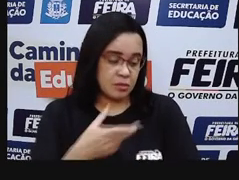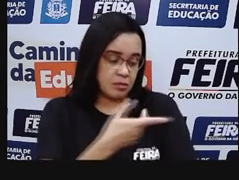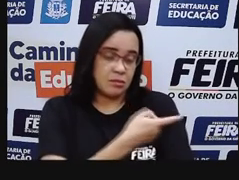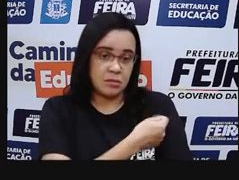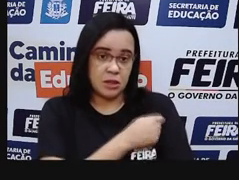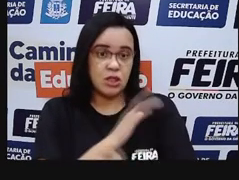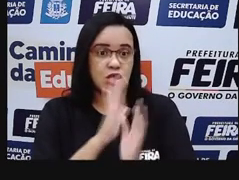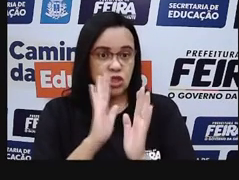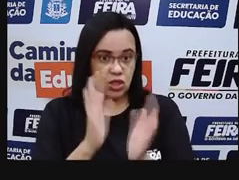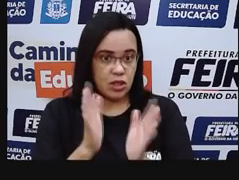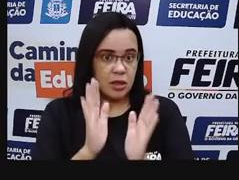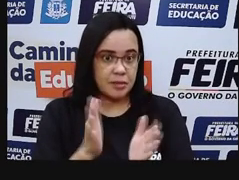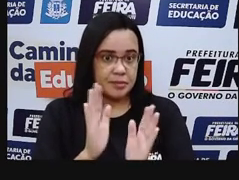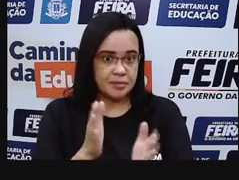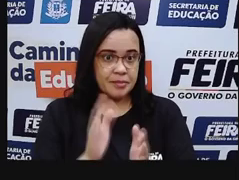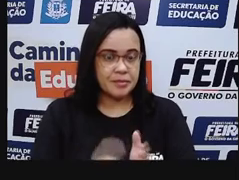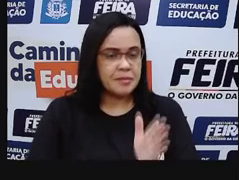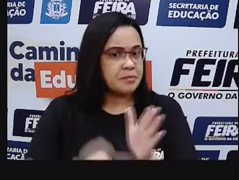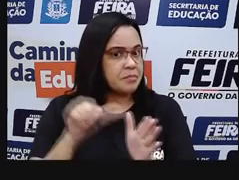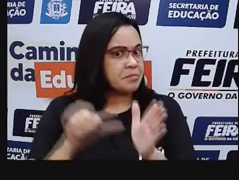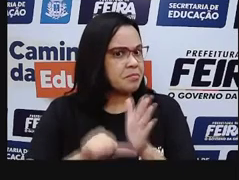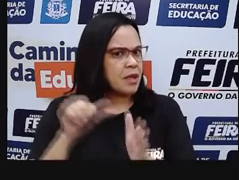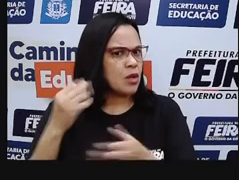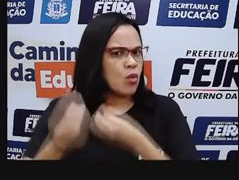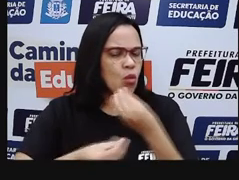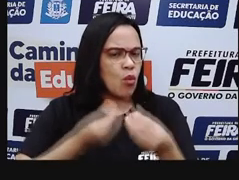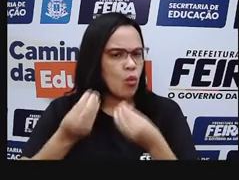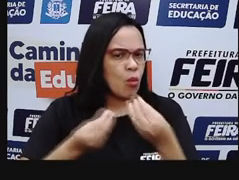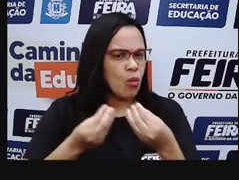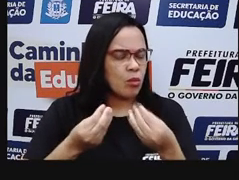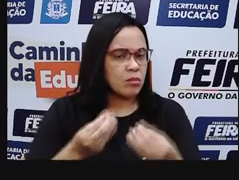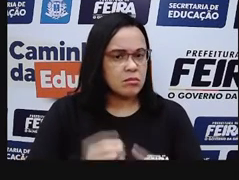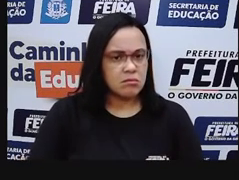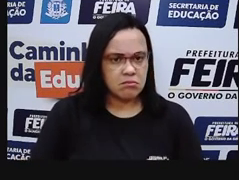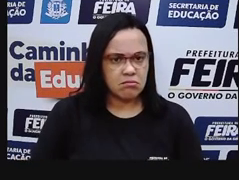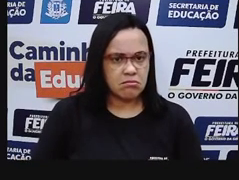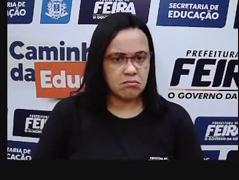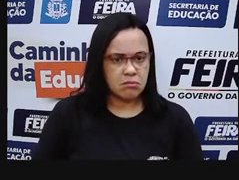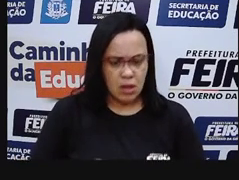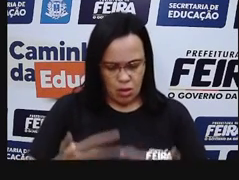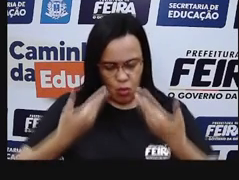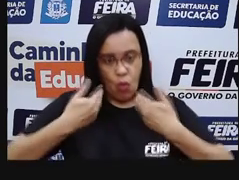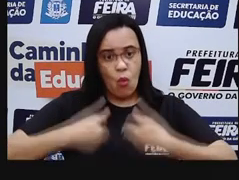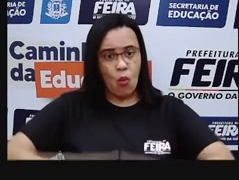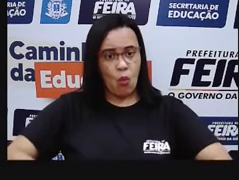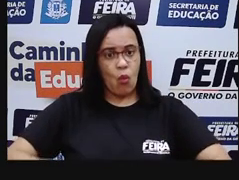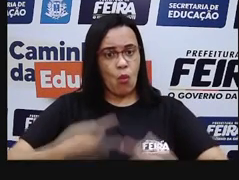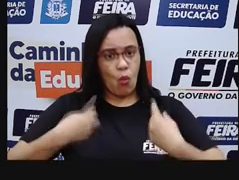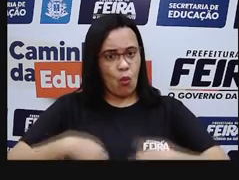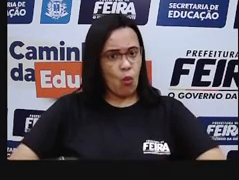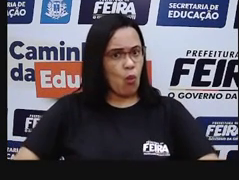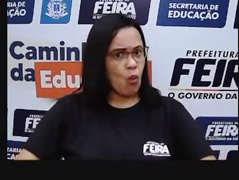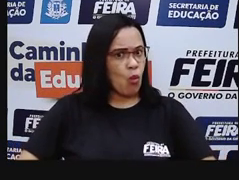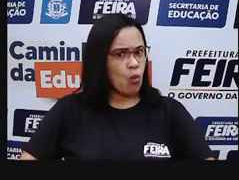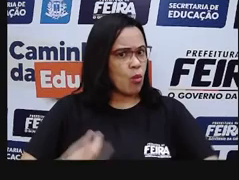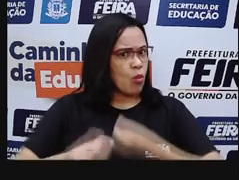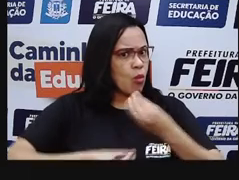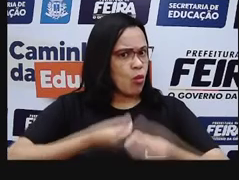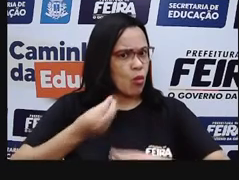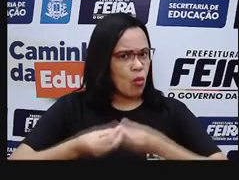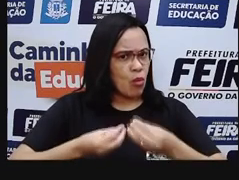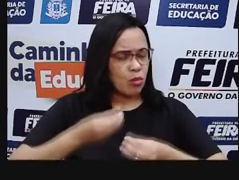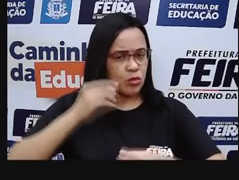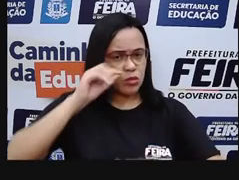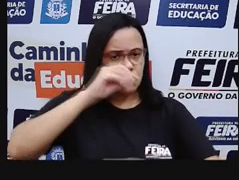resposta primária uma resposta a primeira que vai fazer o quê para fazer com que o meu a reagir produzem anticorpos